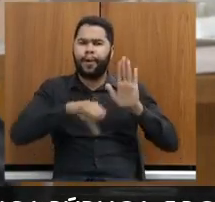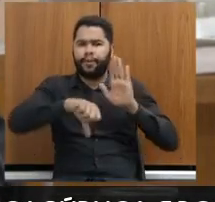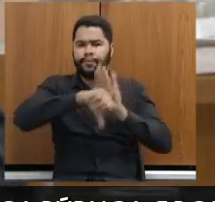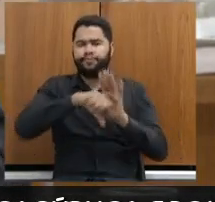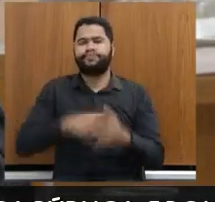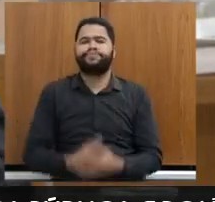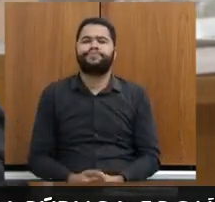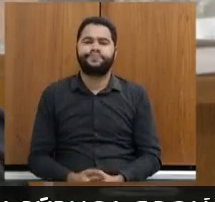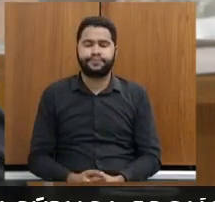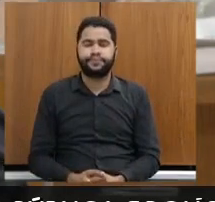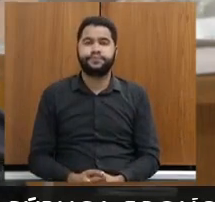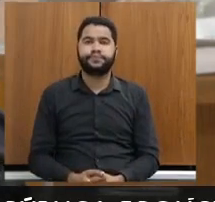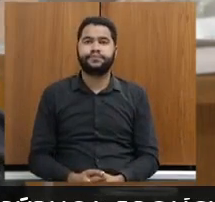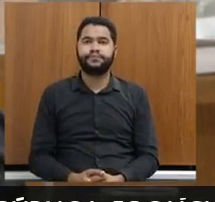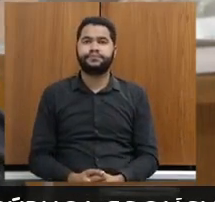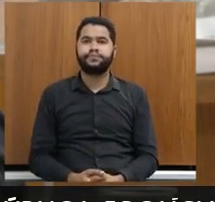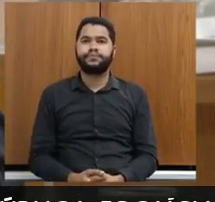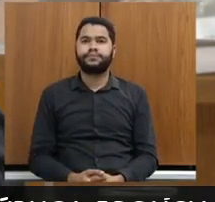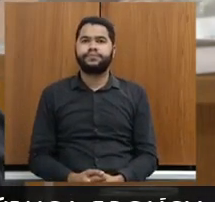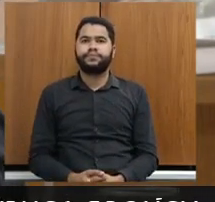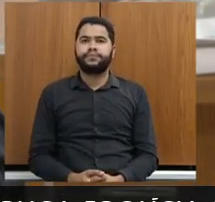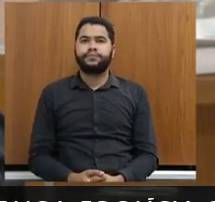né É